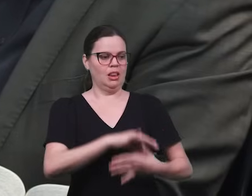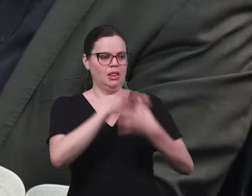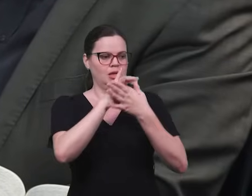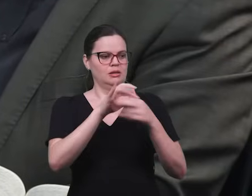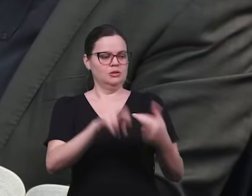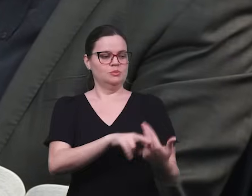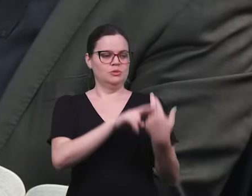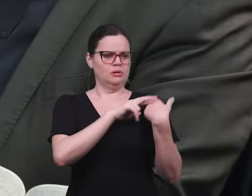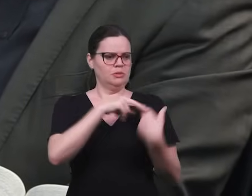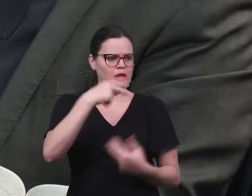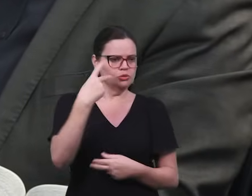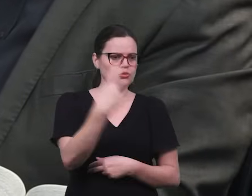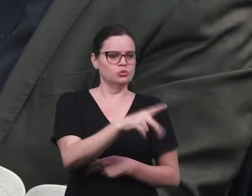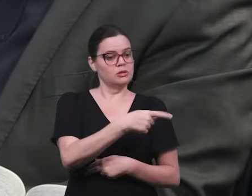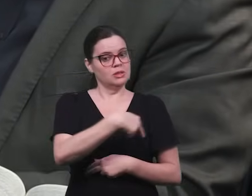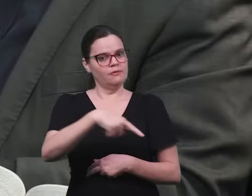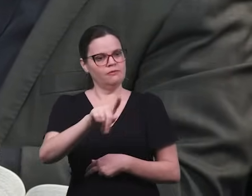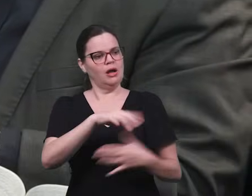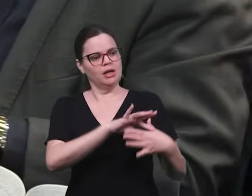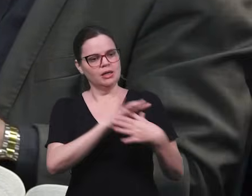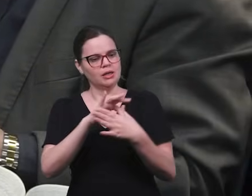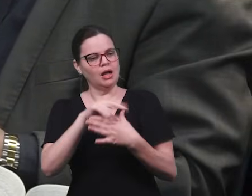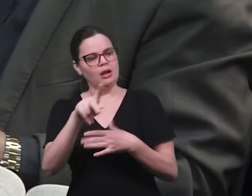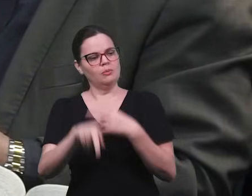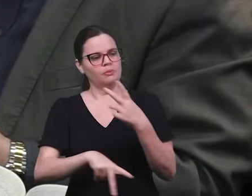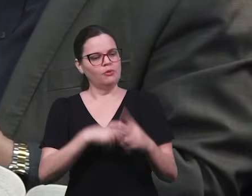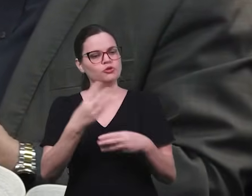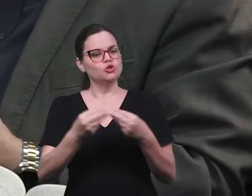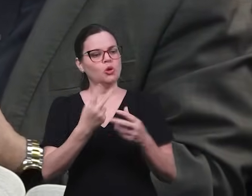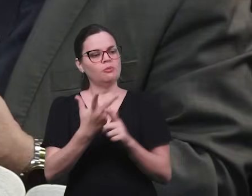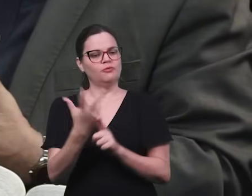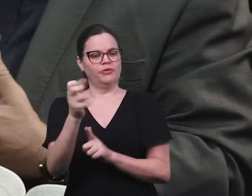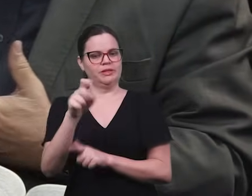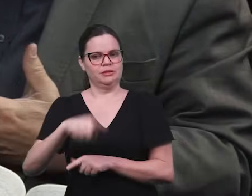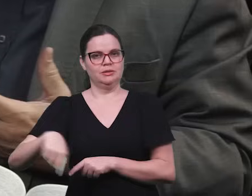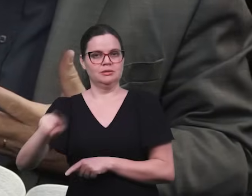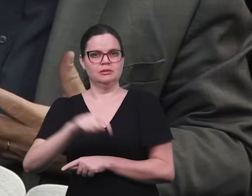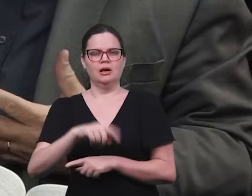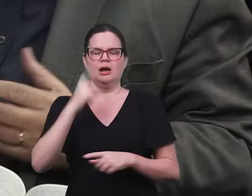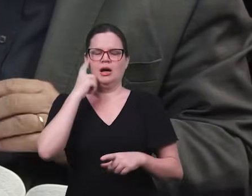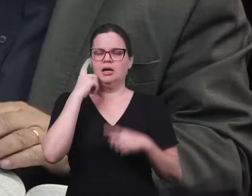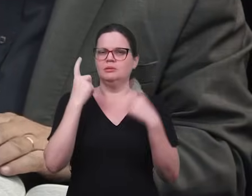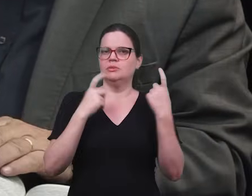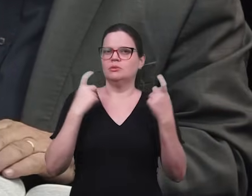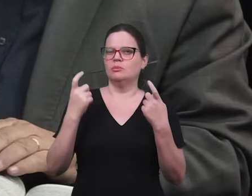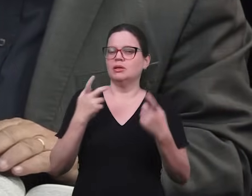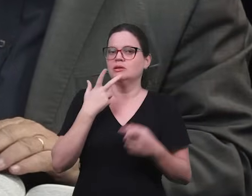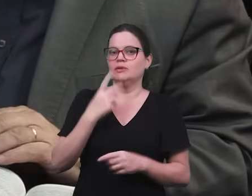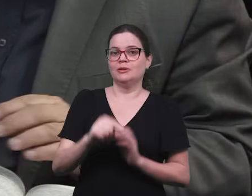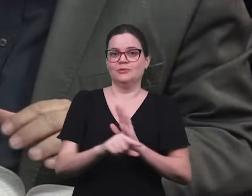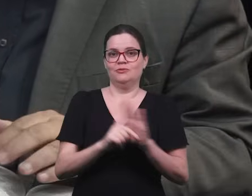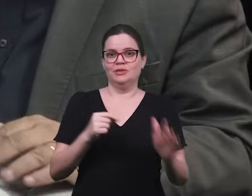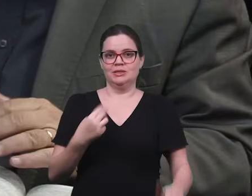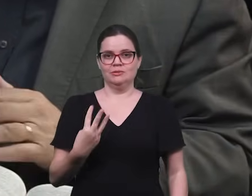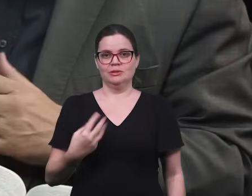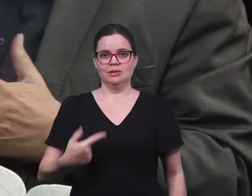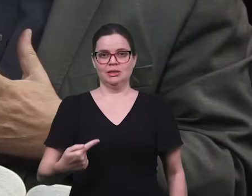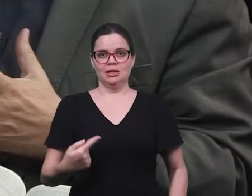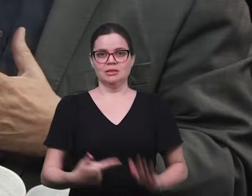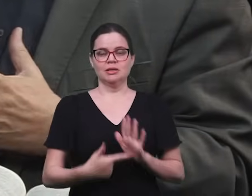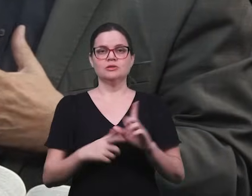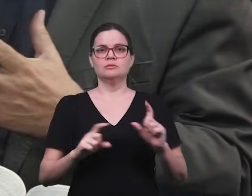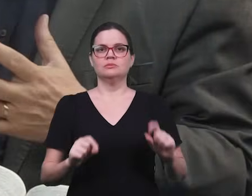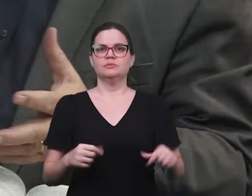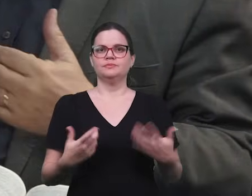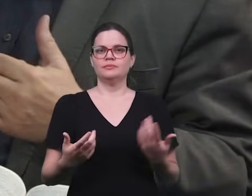povo, a responsabilidade caiu sobre ele, né? A preocupação, ele fala com Deus, né? Do verso 37 em diante, ele